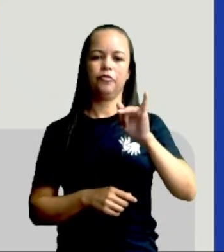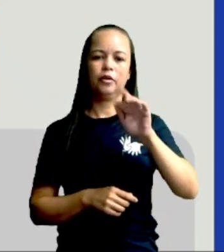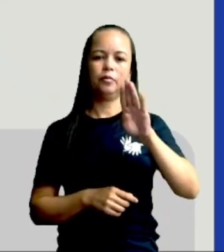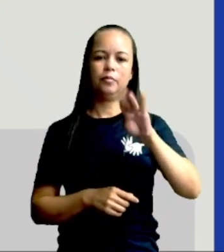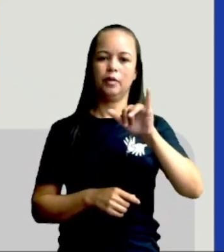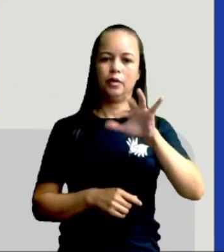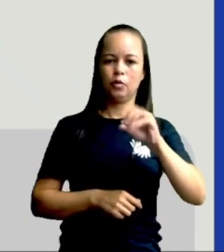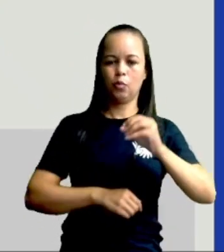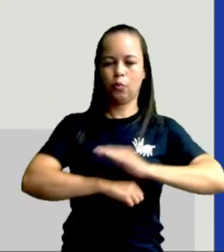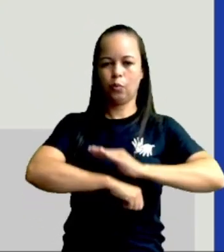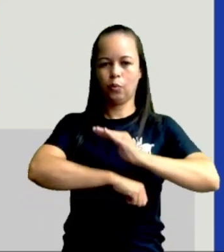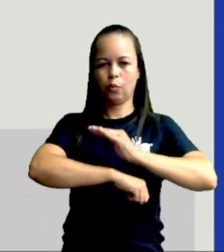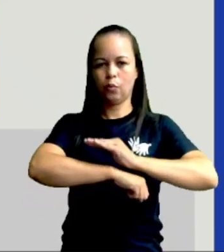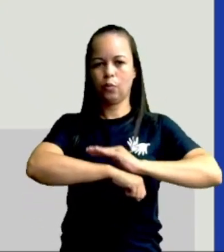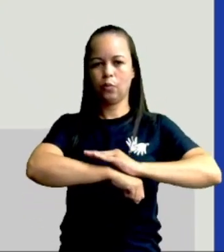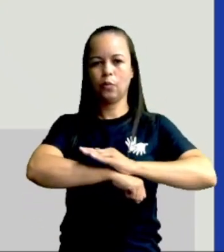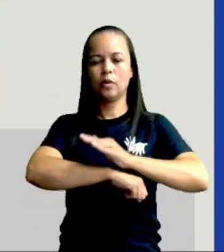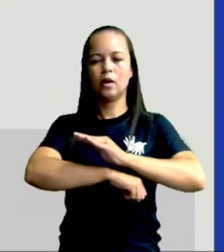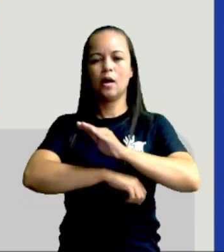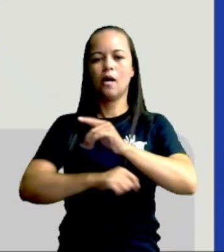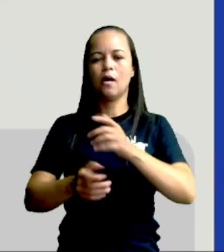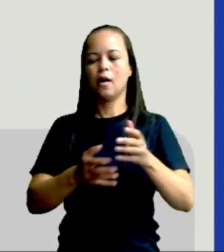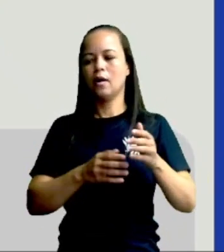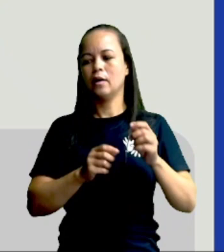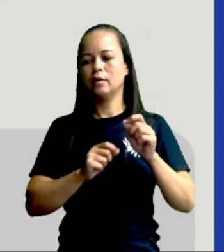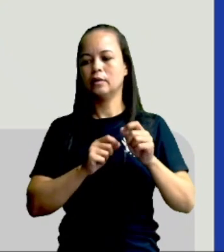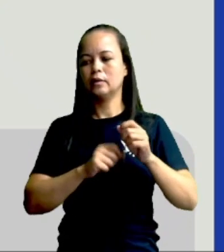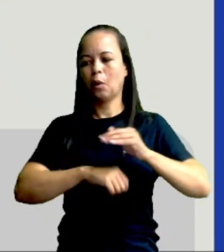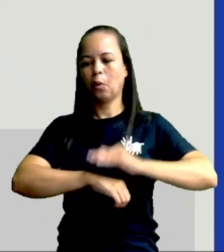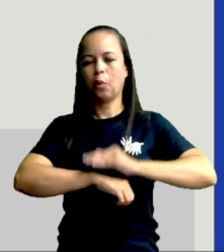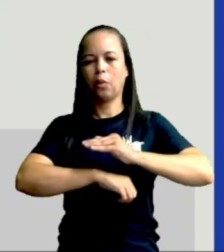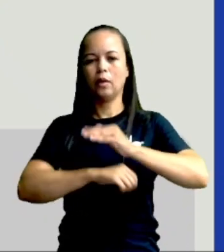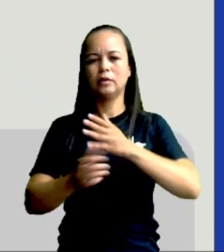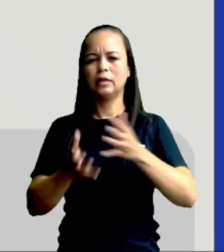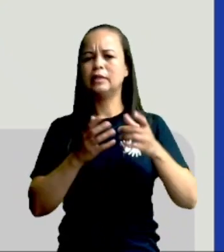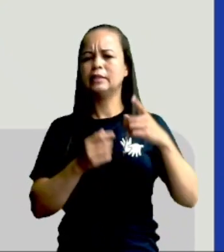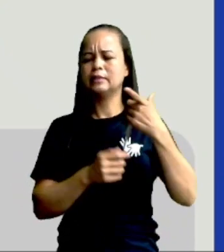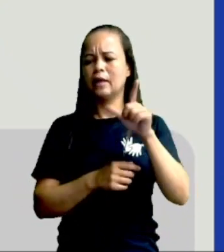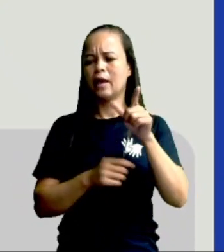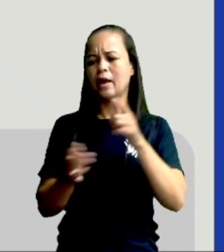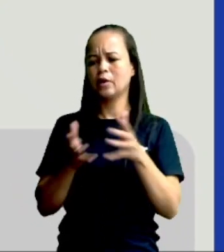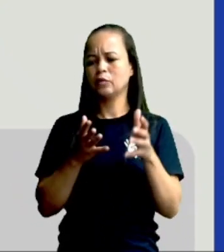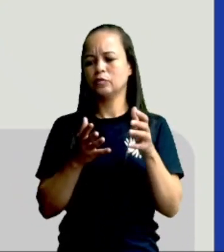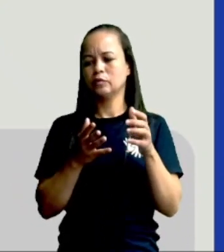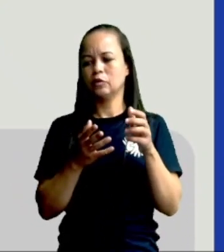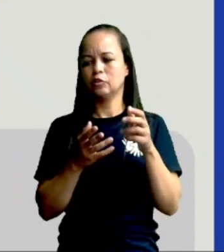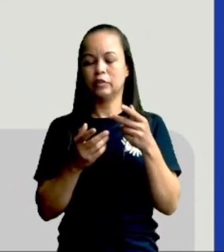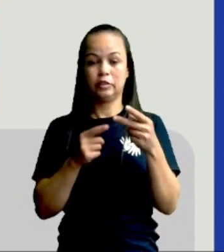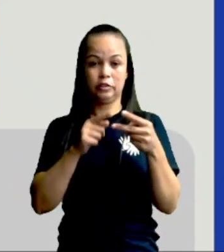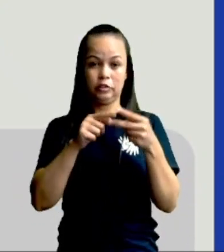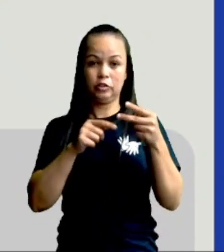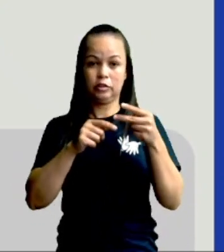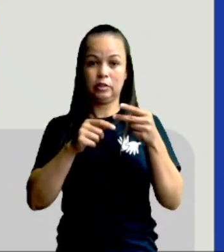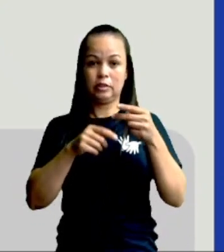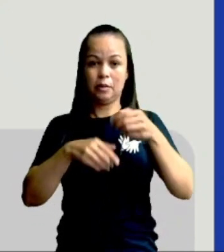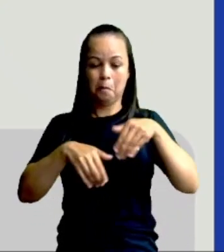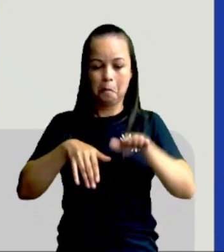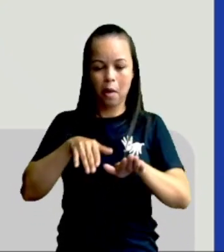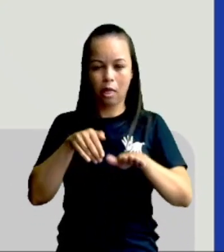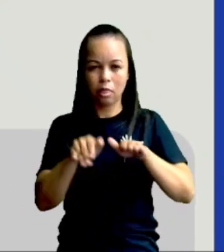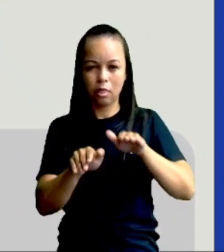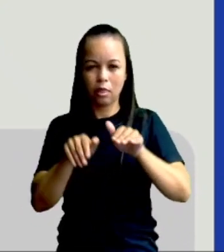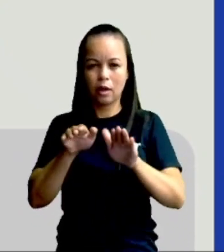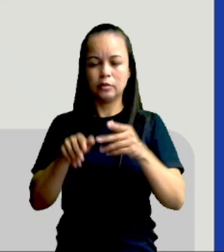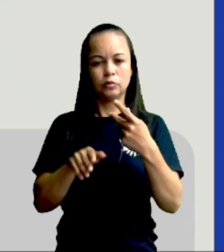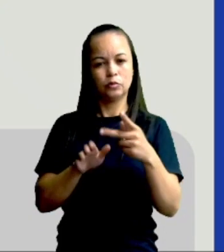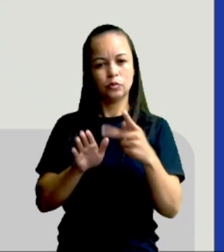também como a cobra de vidro, né, que ela possui duas lembrancinhas, dois vestígios de patas no seu corpo,